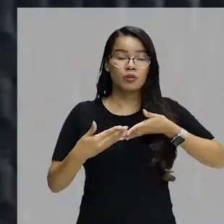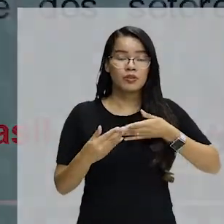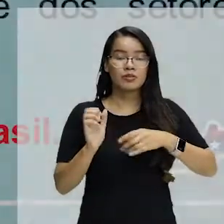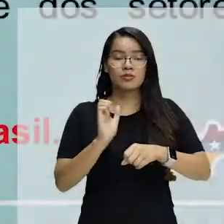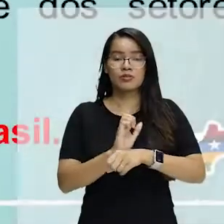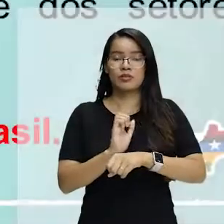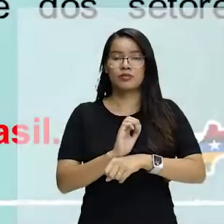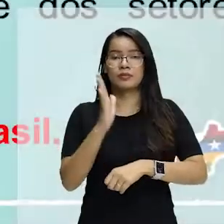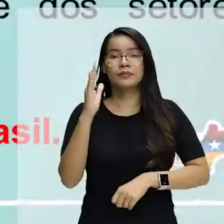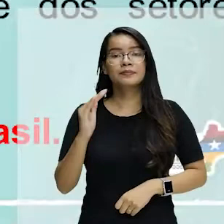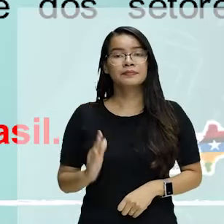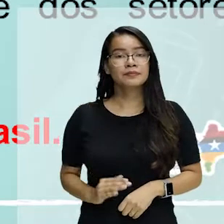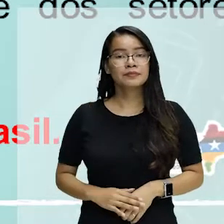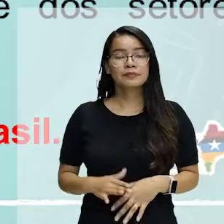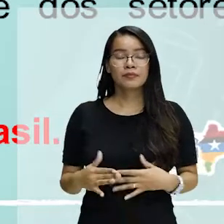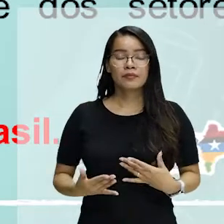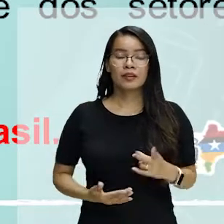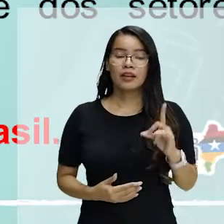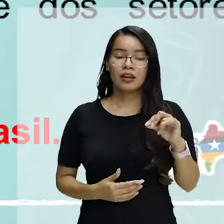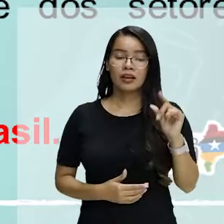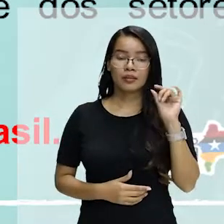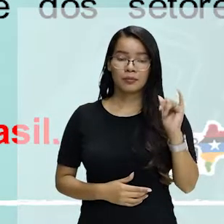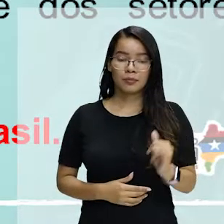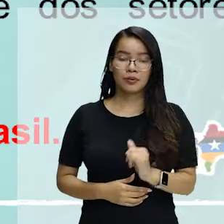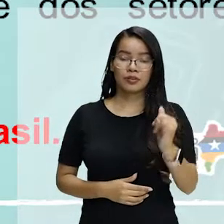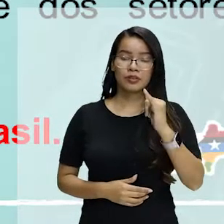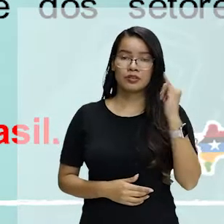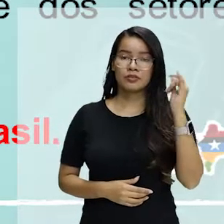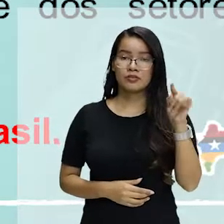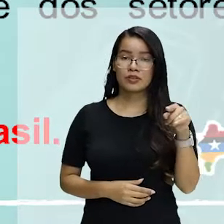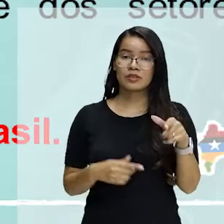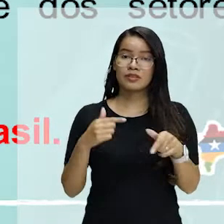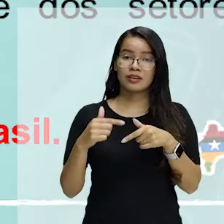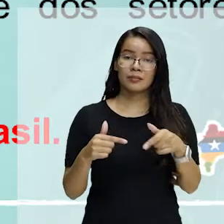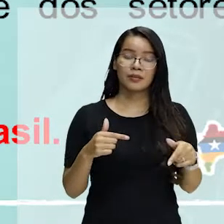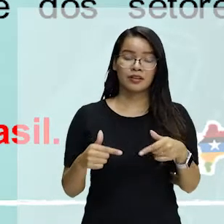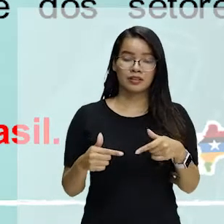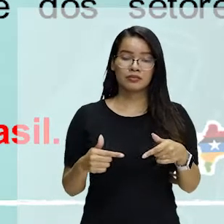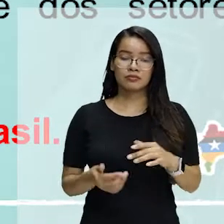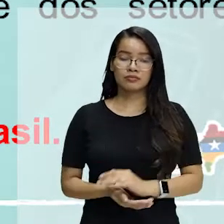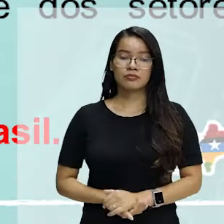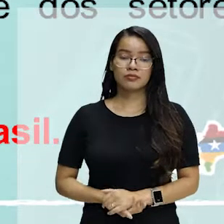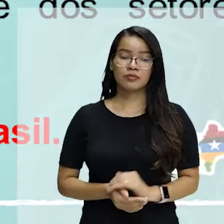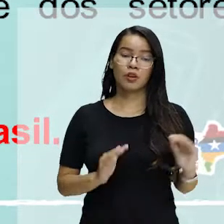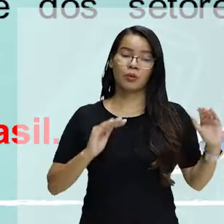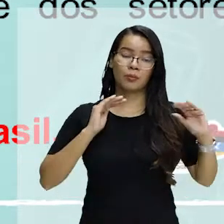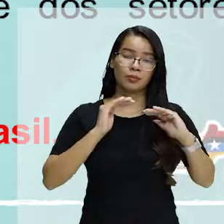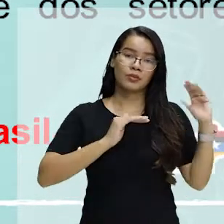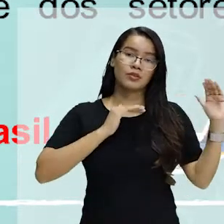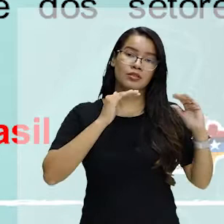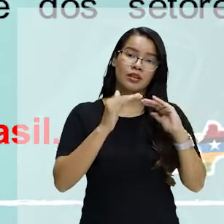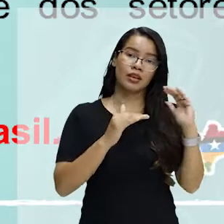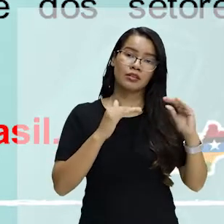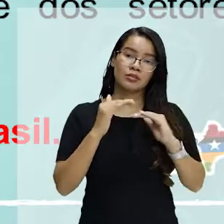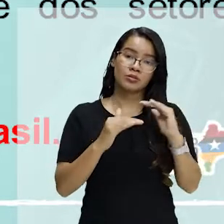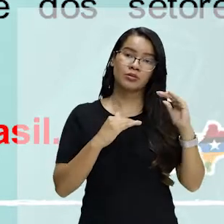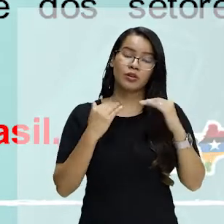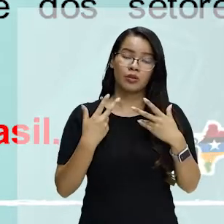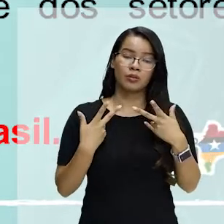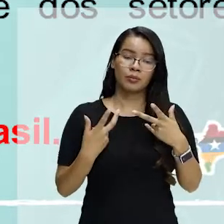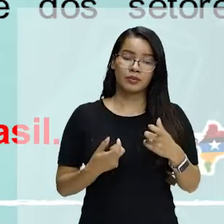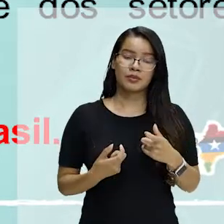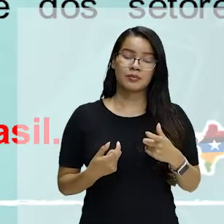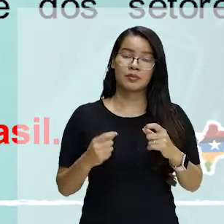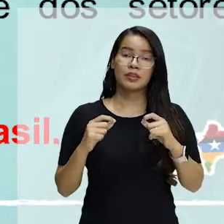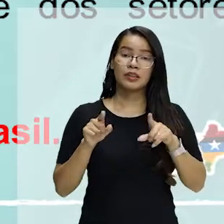brasileiro. Daí seria muito importante você trabalhar o processo de reconhecimento e